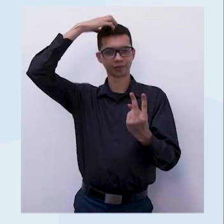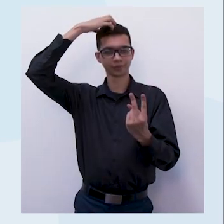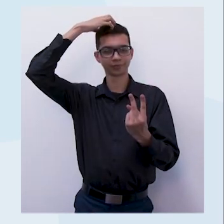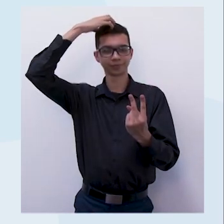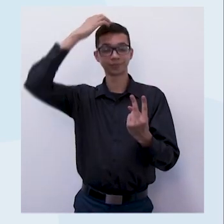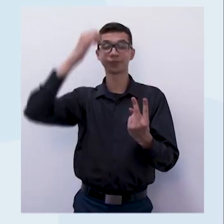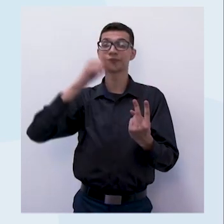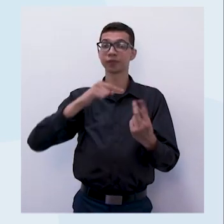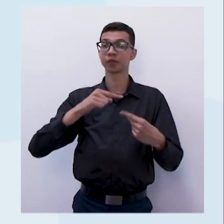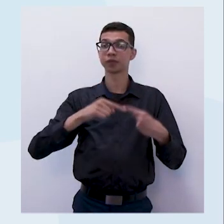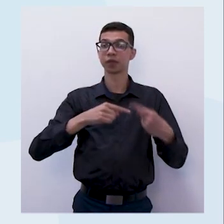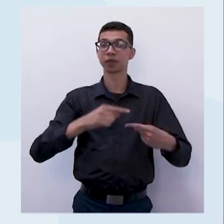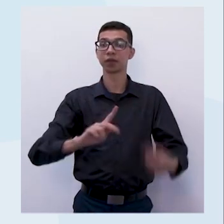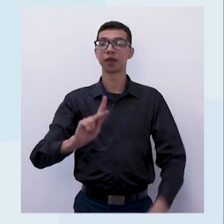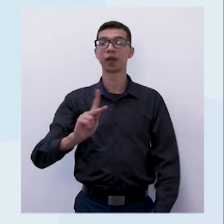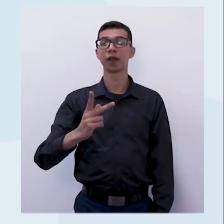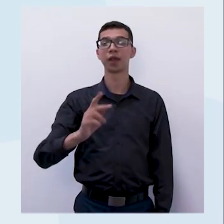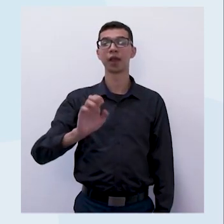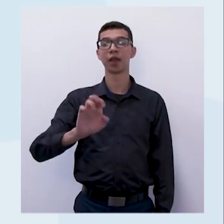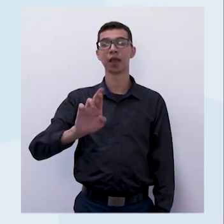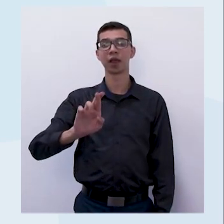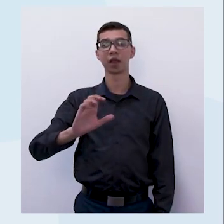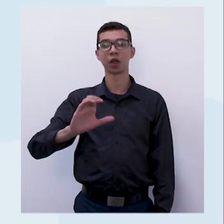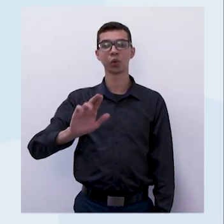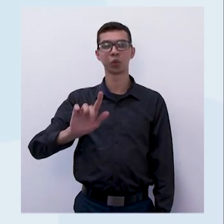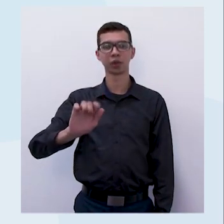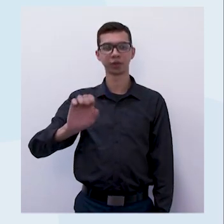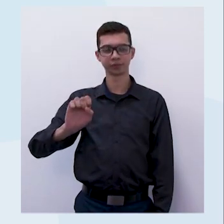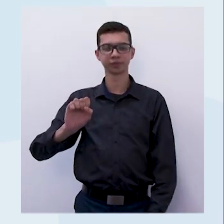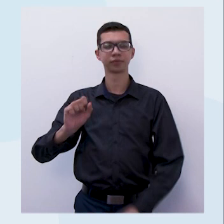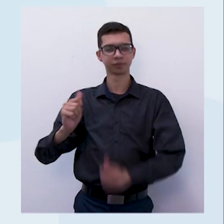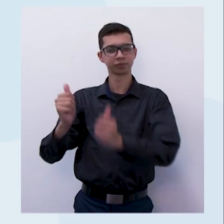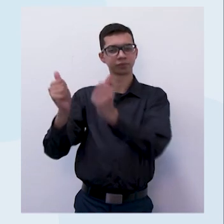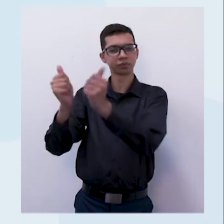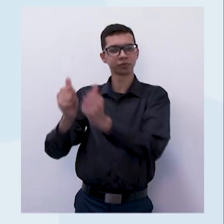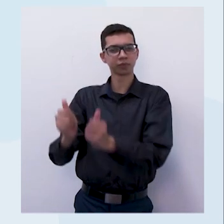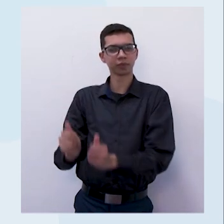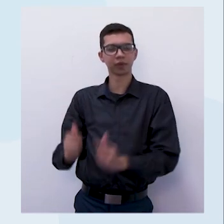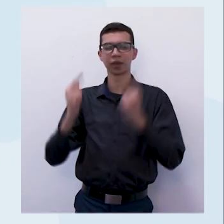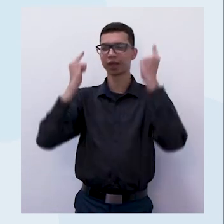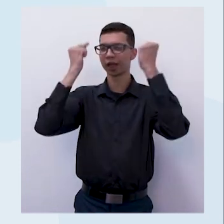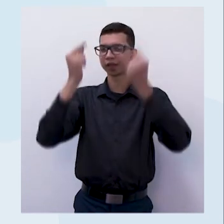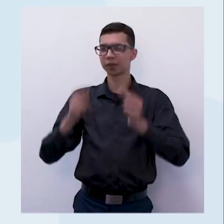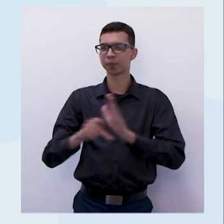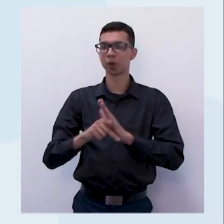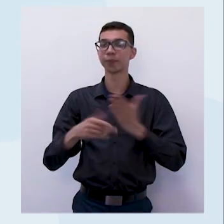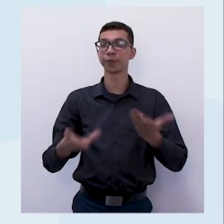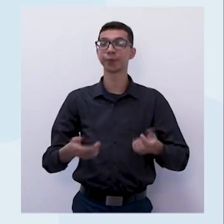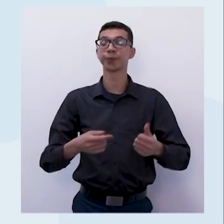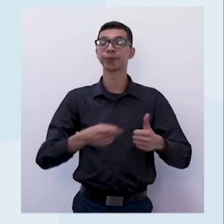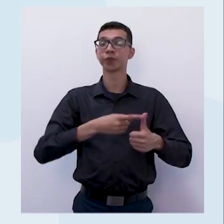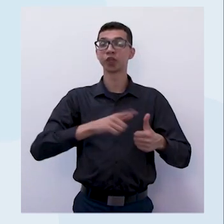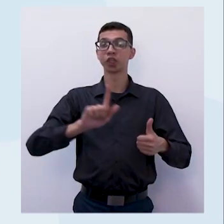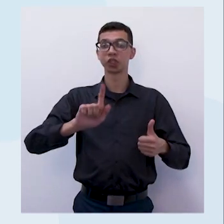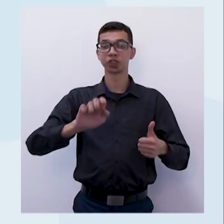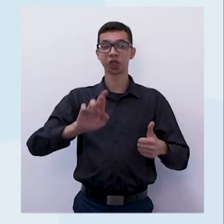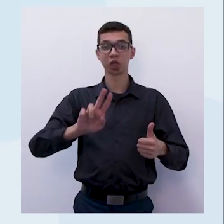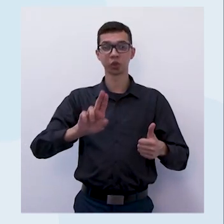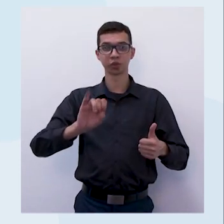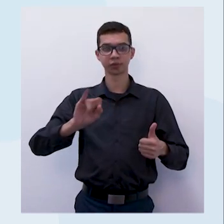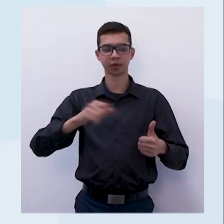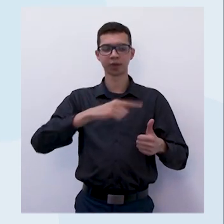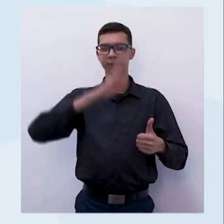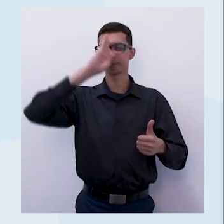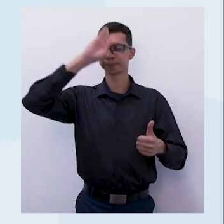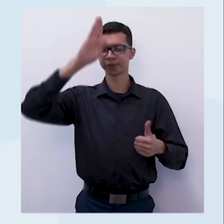de Hércules, que é um semideus aí da Grécia, né? Então, a Gerúsia vai ser o órgão principal aí da política, e vocês